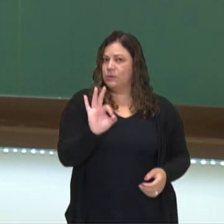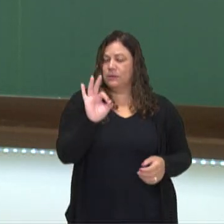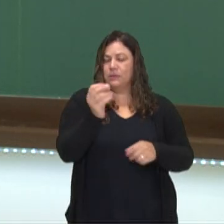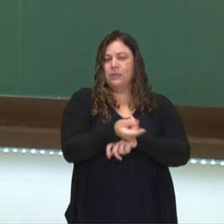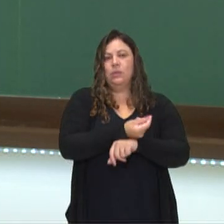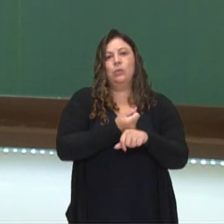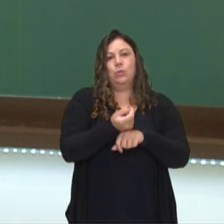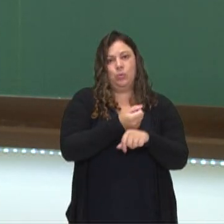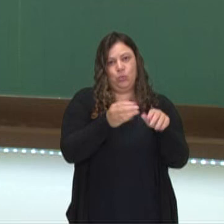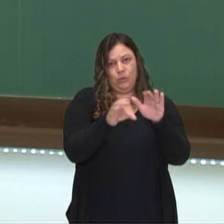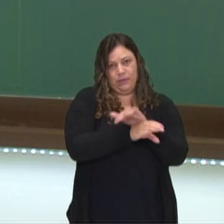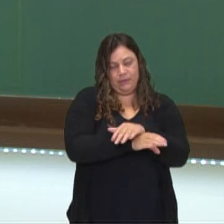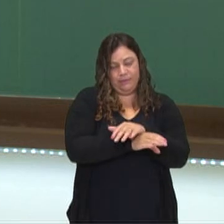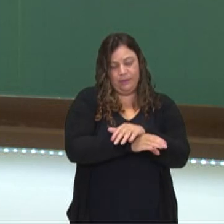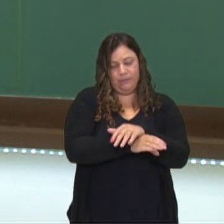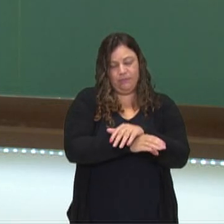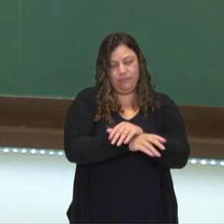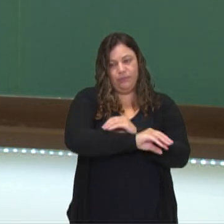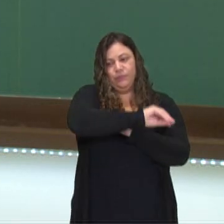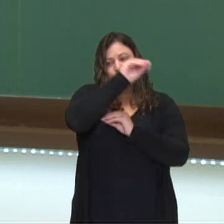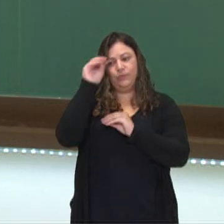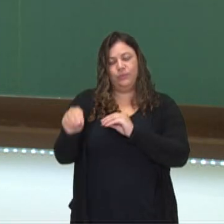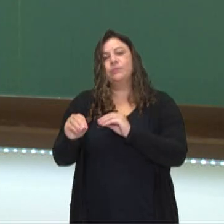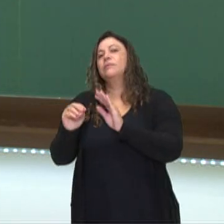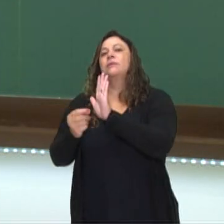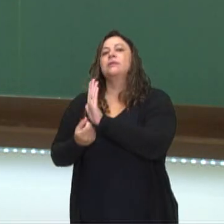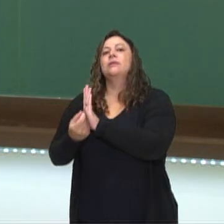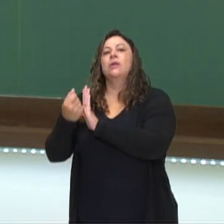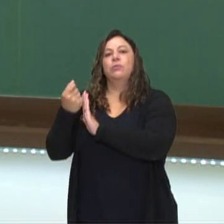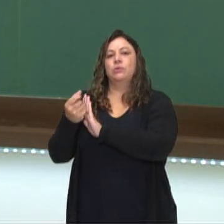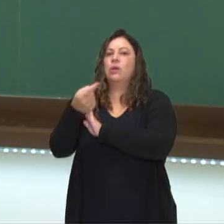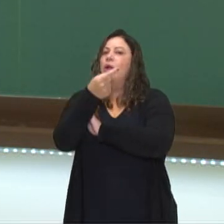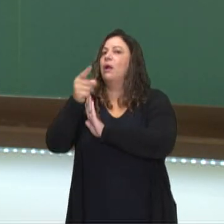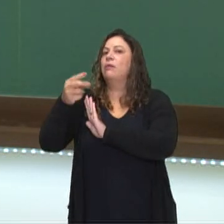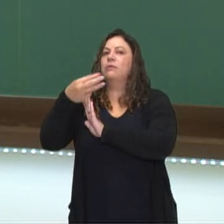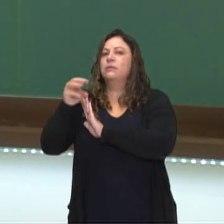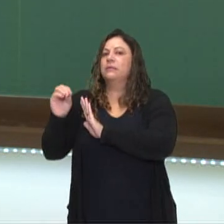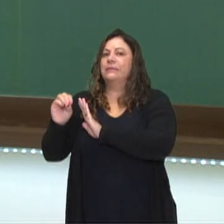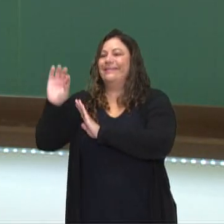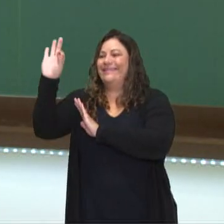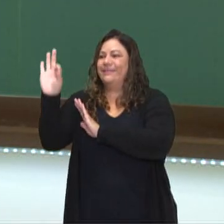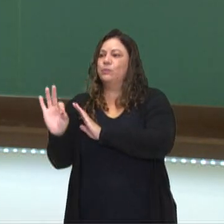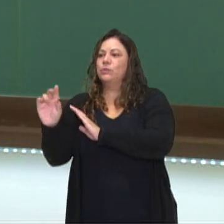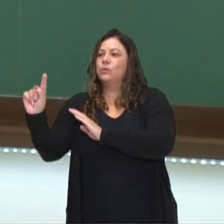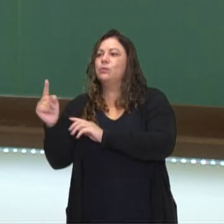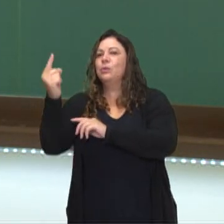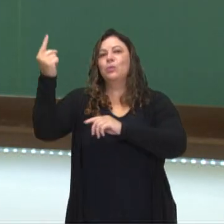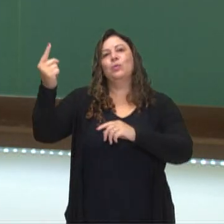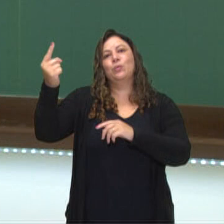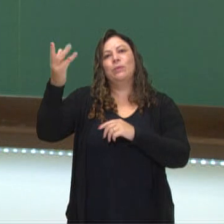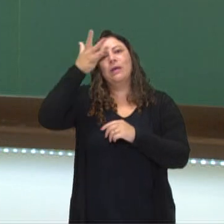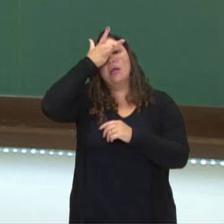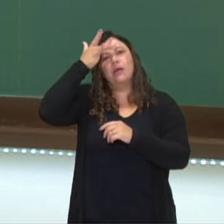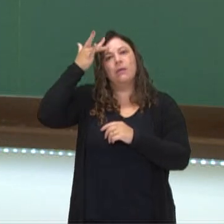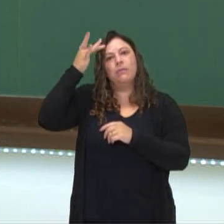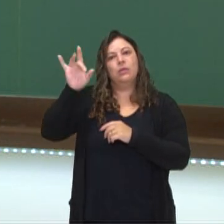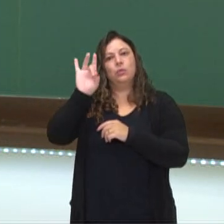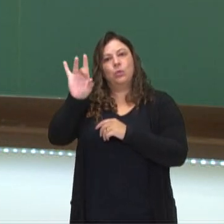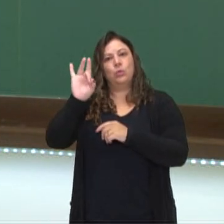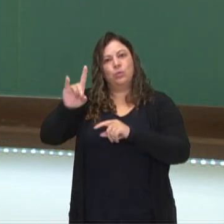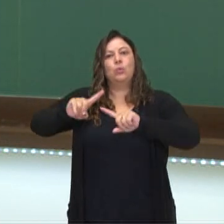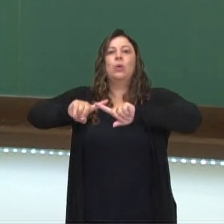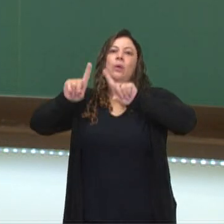e colocou na bolsa de valores. Ela não vai vender esse 30% para uma pessoa, para duas pessoas. Ela vai pegar